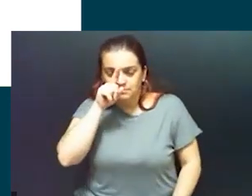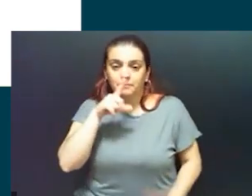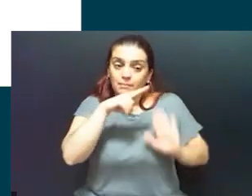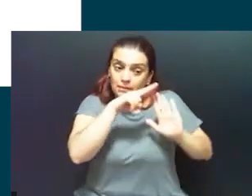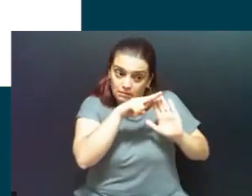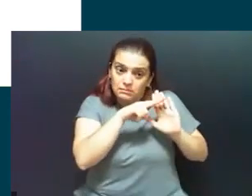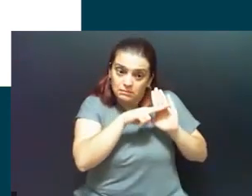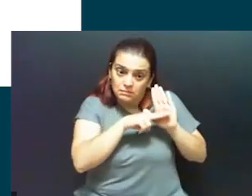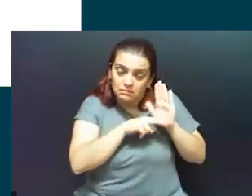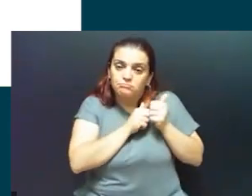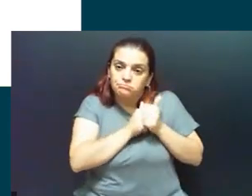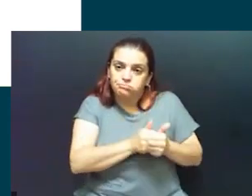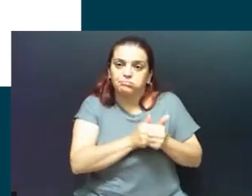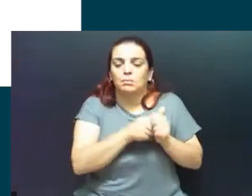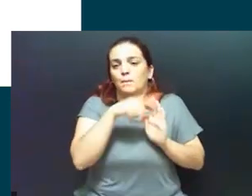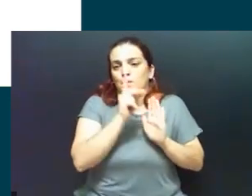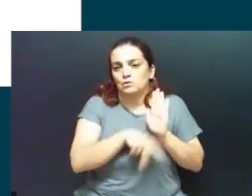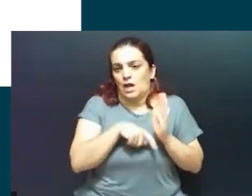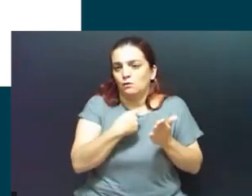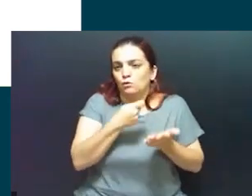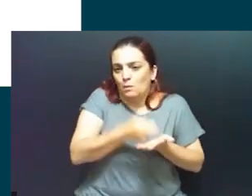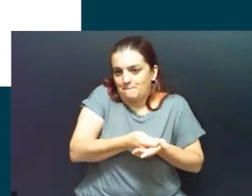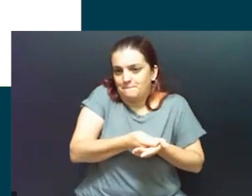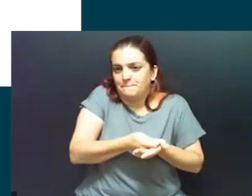de projeto de pagamento.